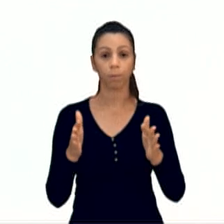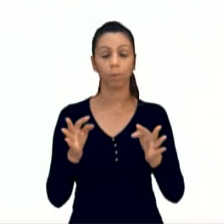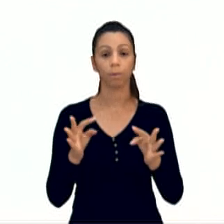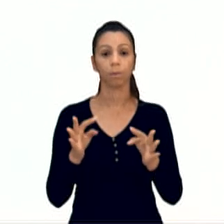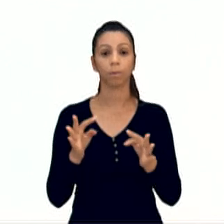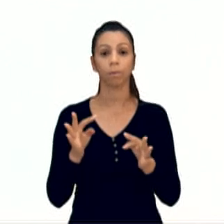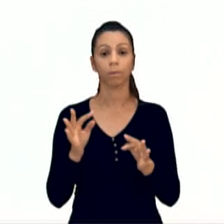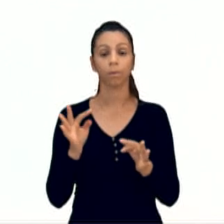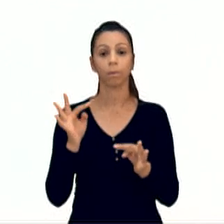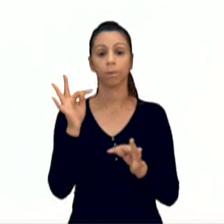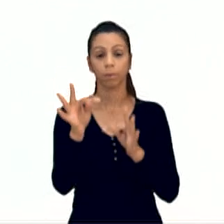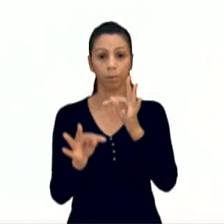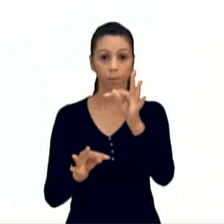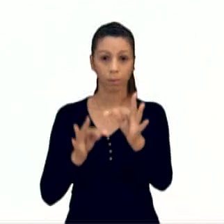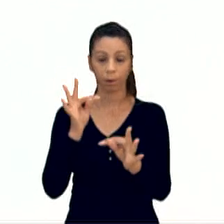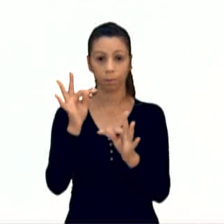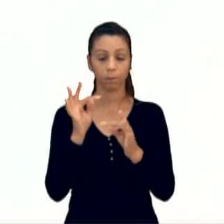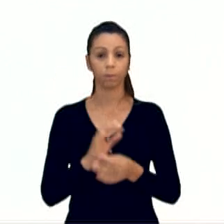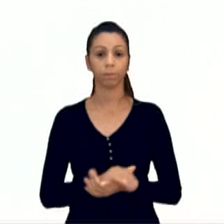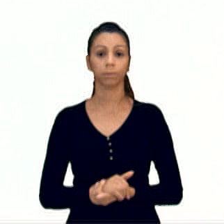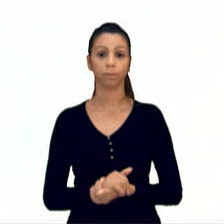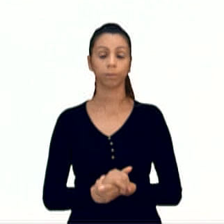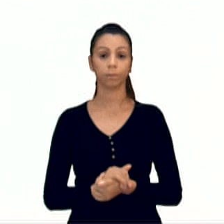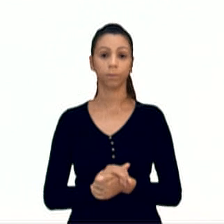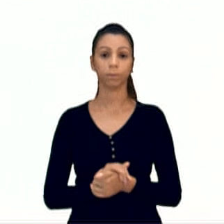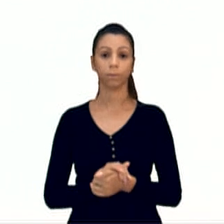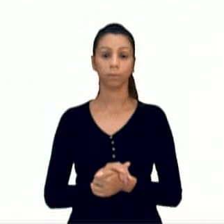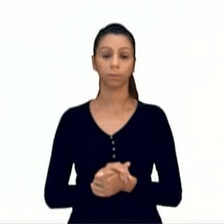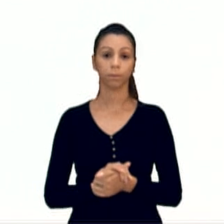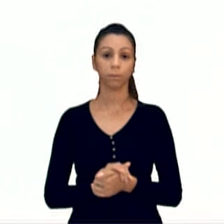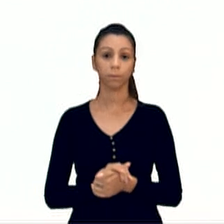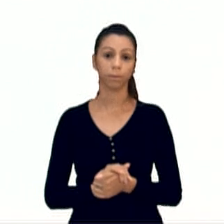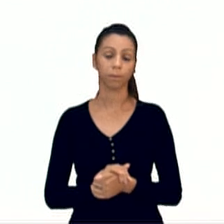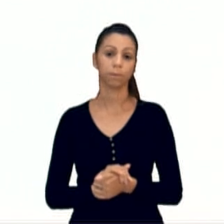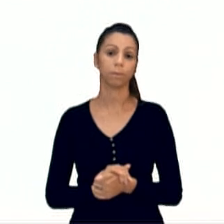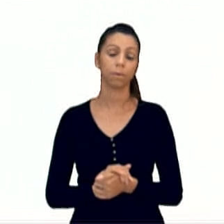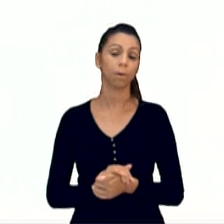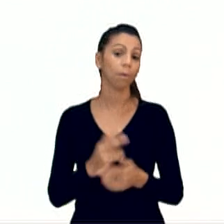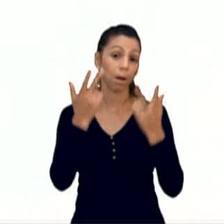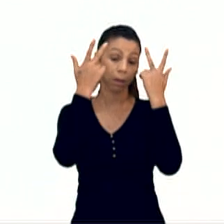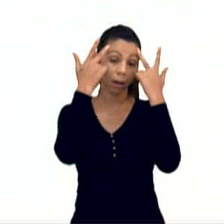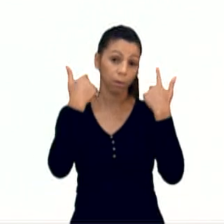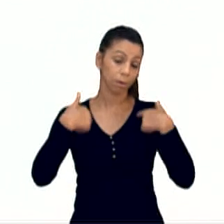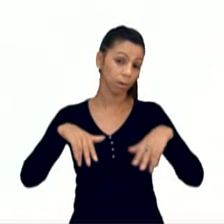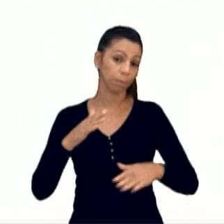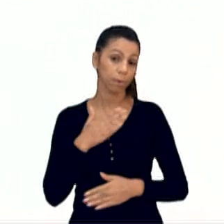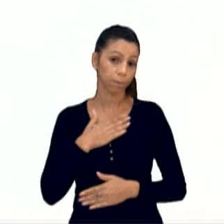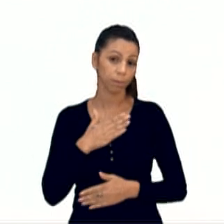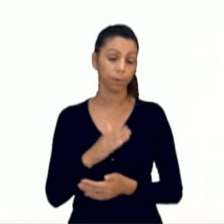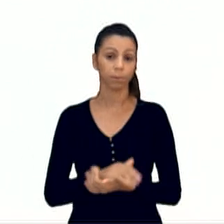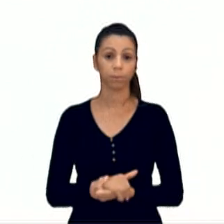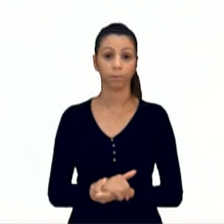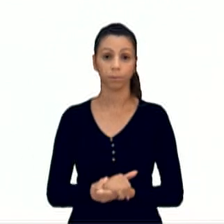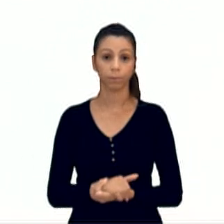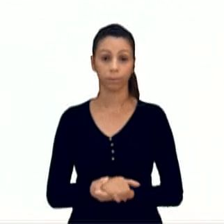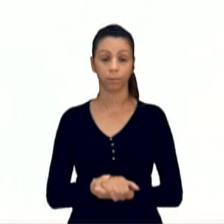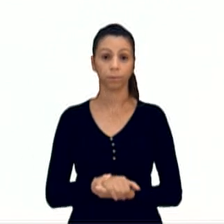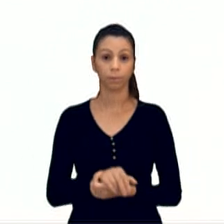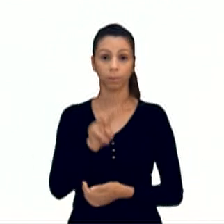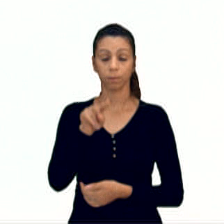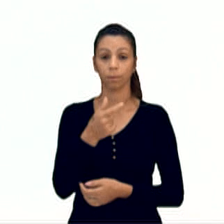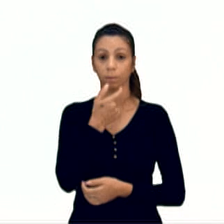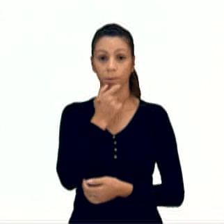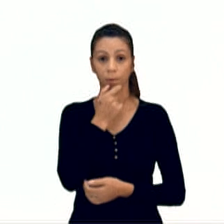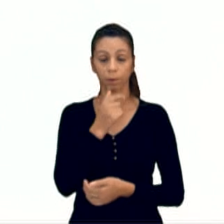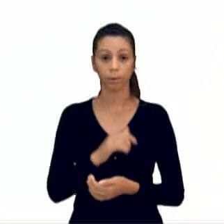eu nasci na era tecnológica. Então, isso vem para mim naturalmente. My parents are